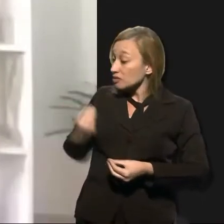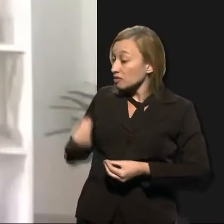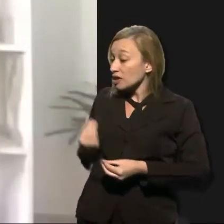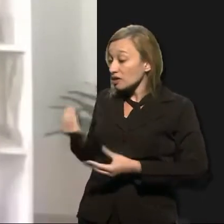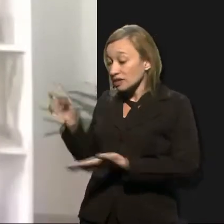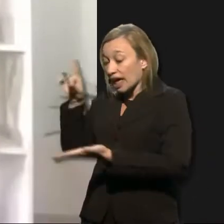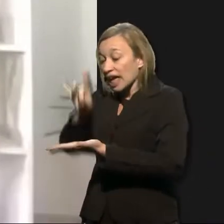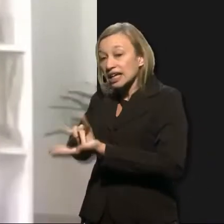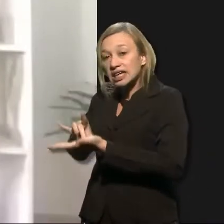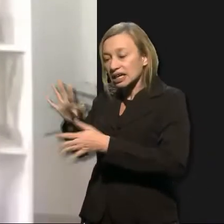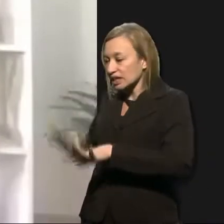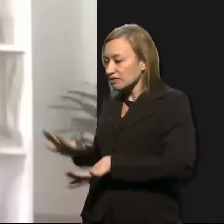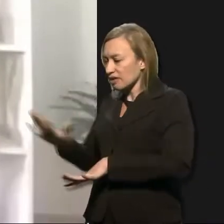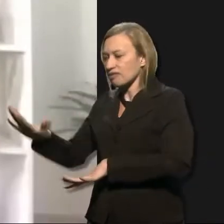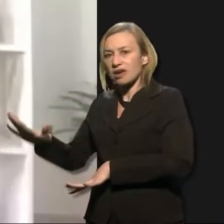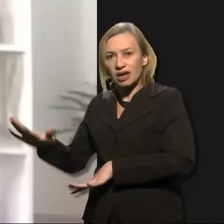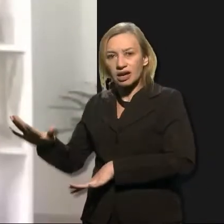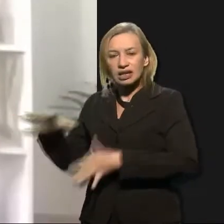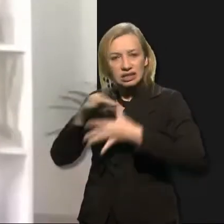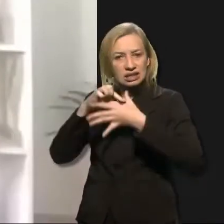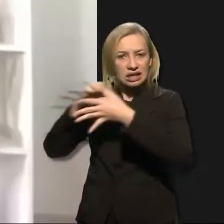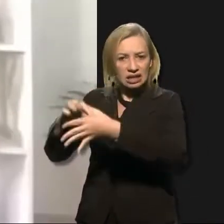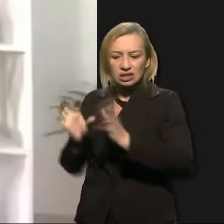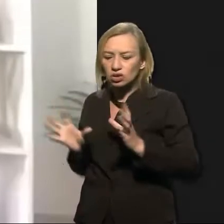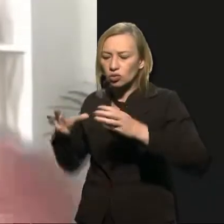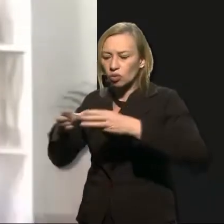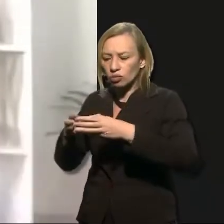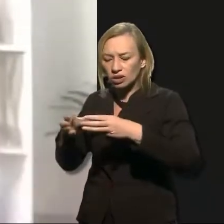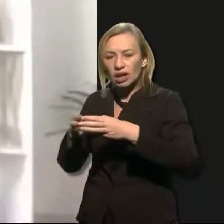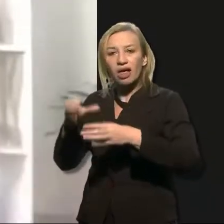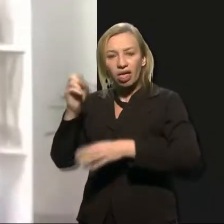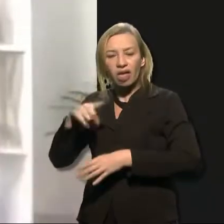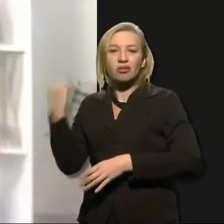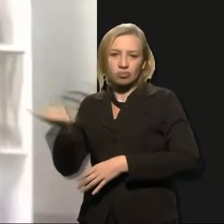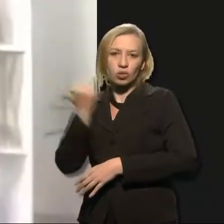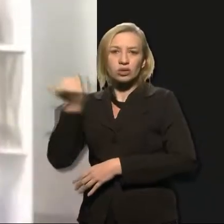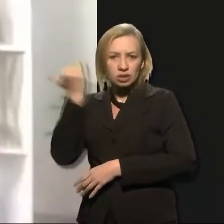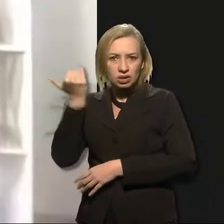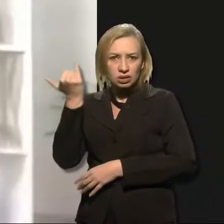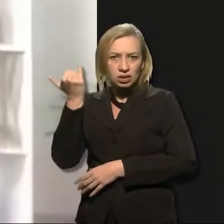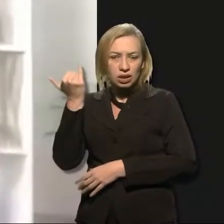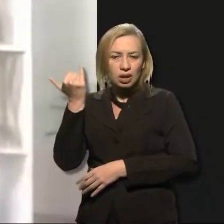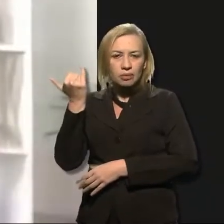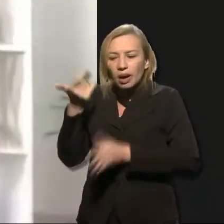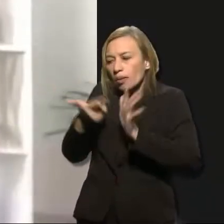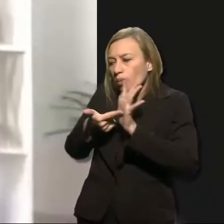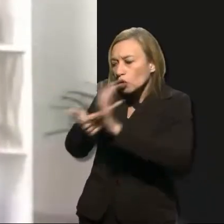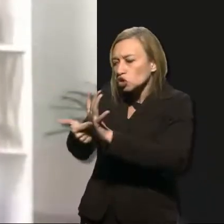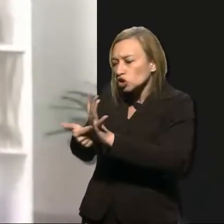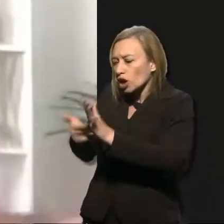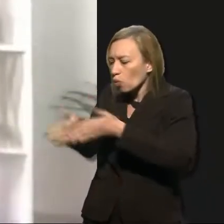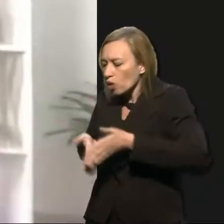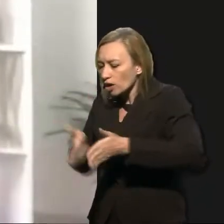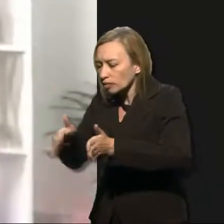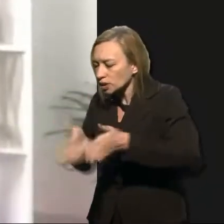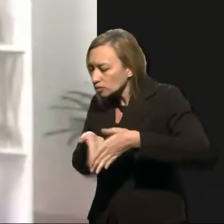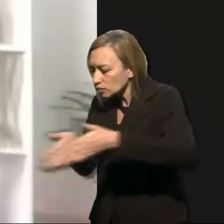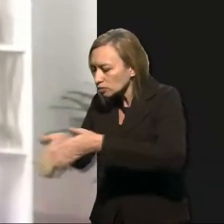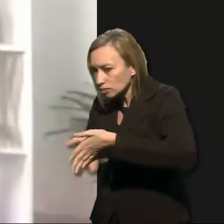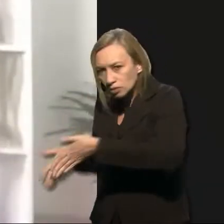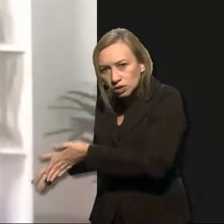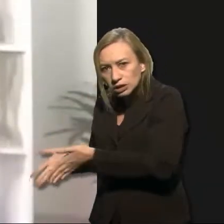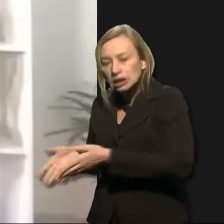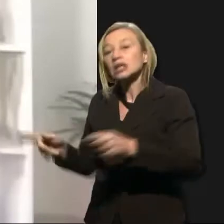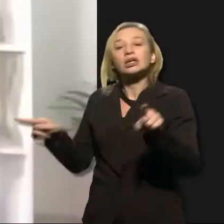de quem convive diariamente com a realidade da favela. Então, essas lideranças comunitárias foram muito importantes para